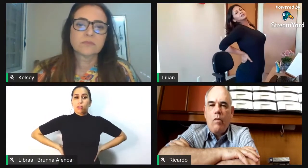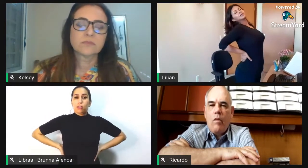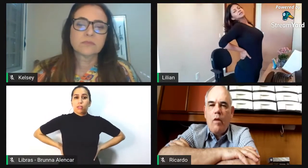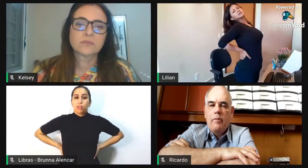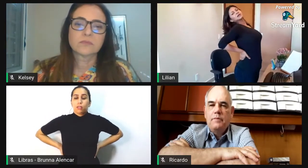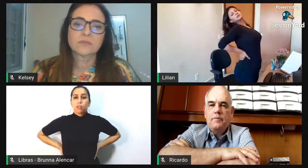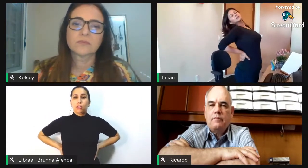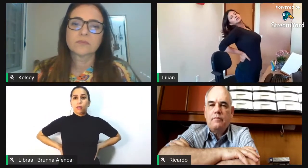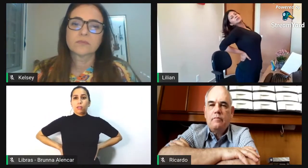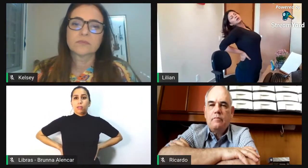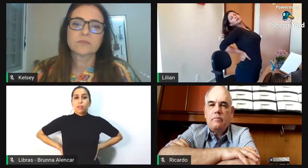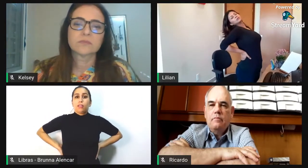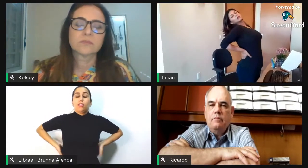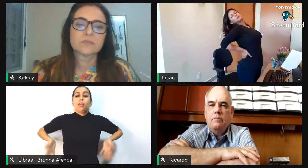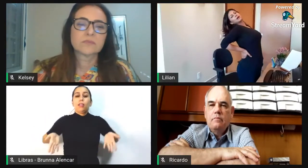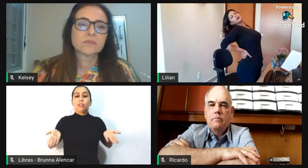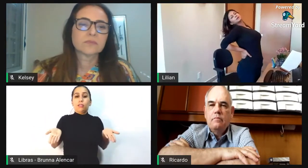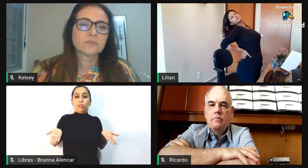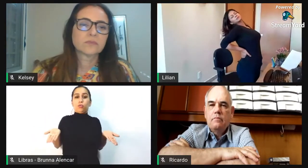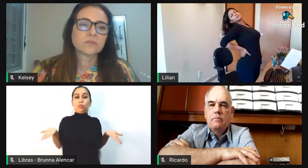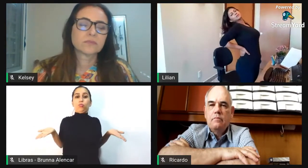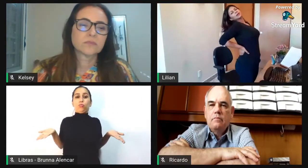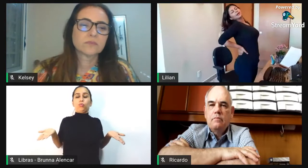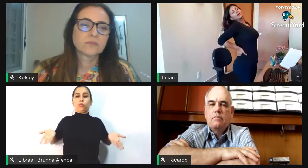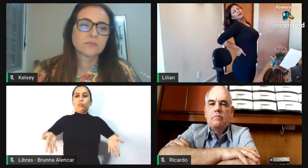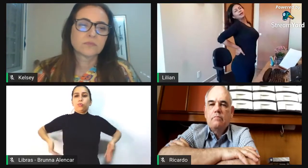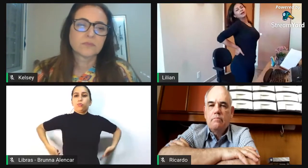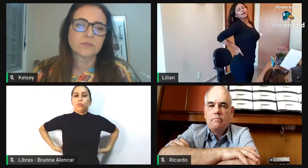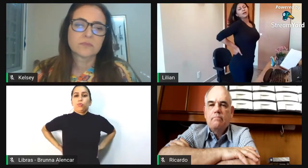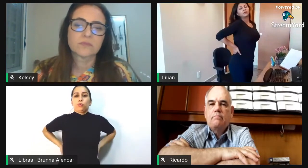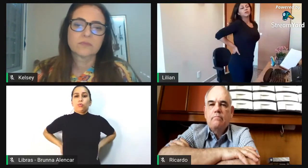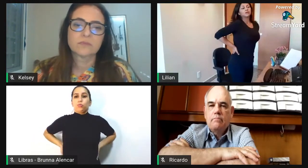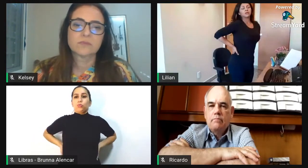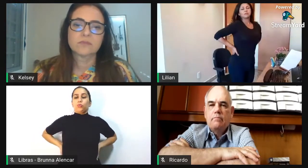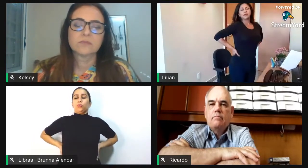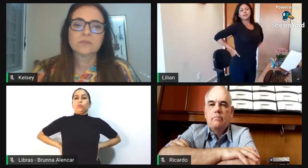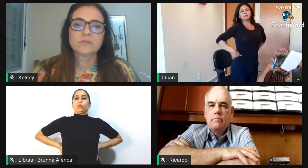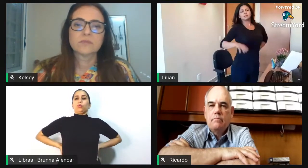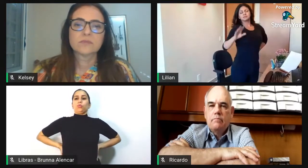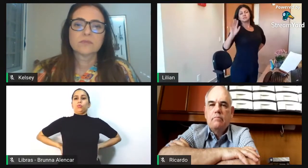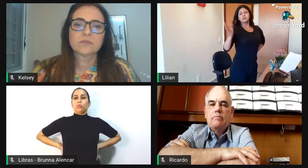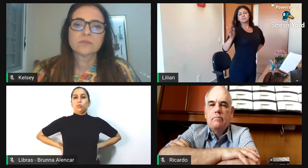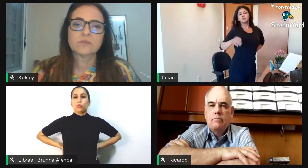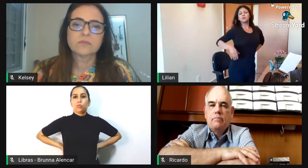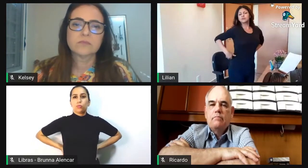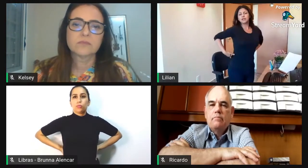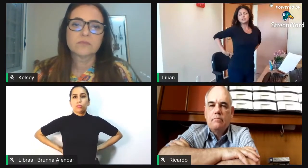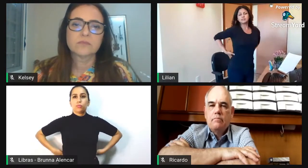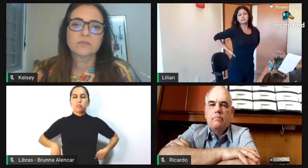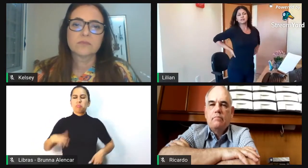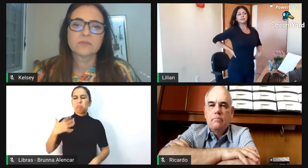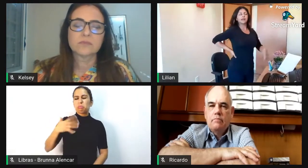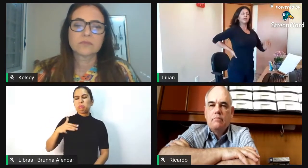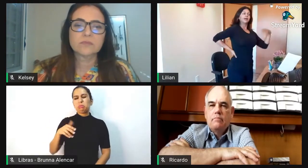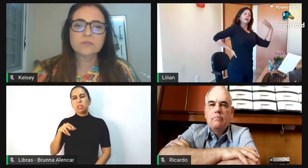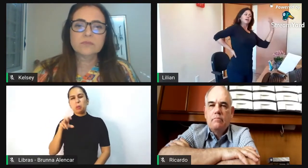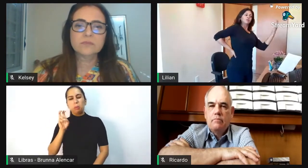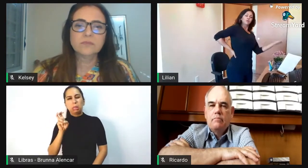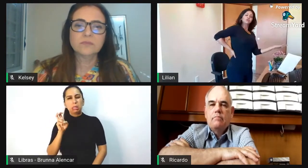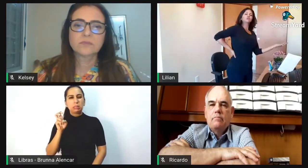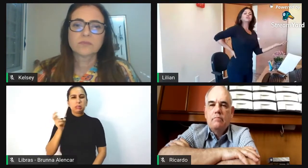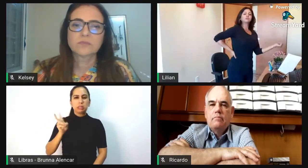uma extensão da posição baixa. Né? Gente, apenas umas 5 vezes,